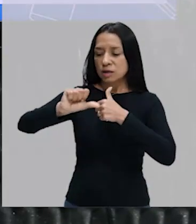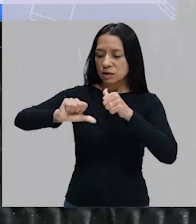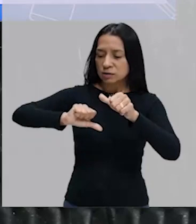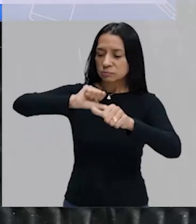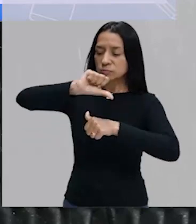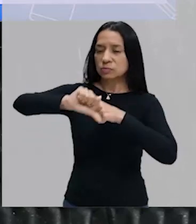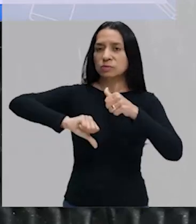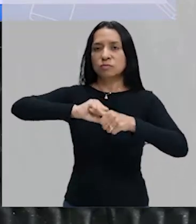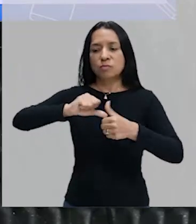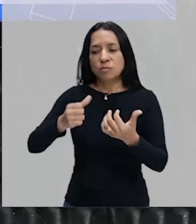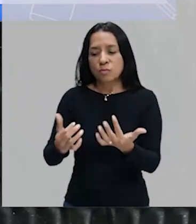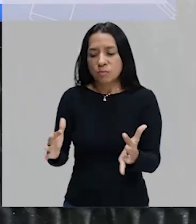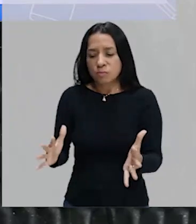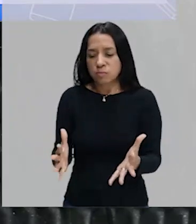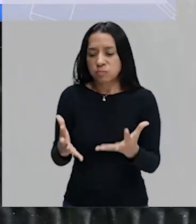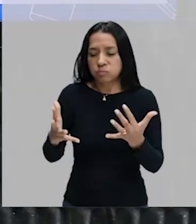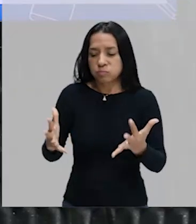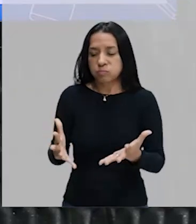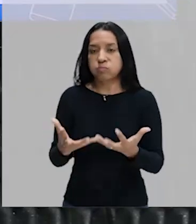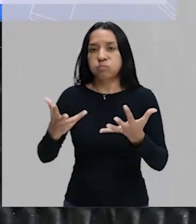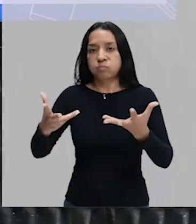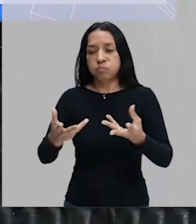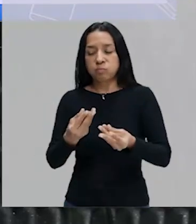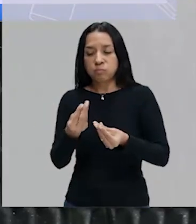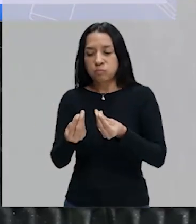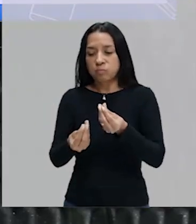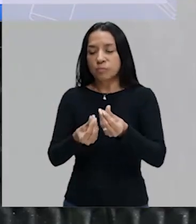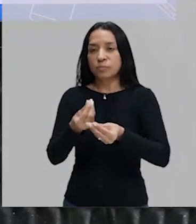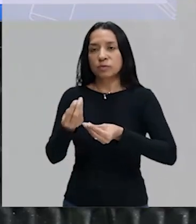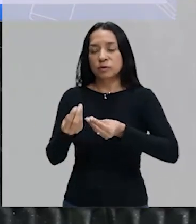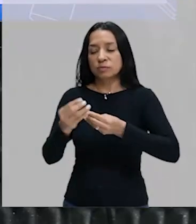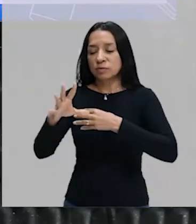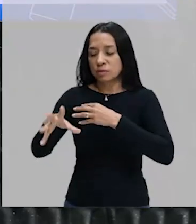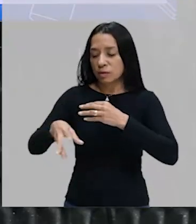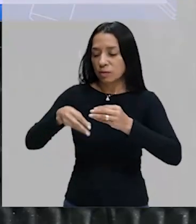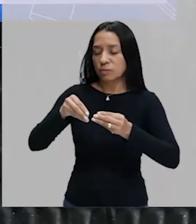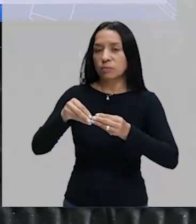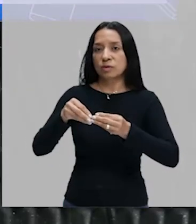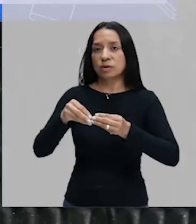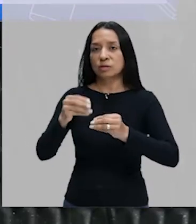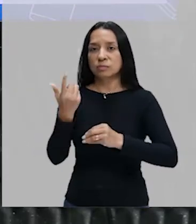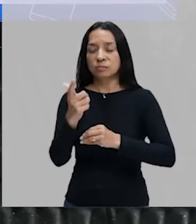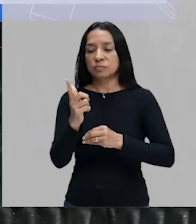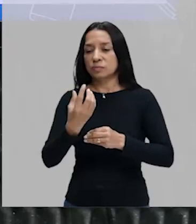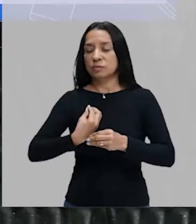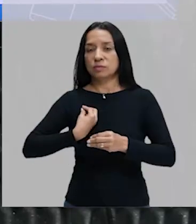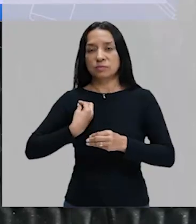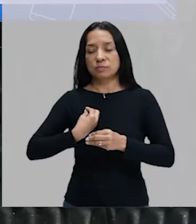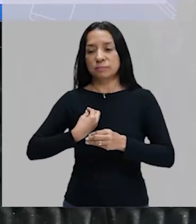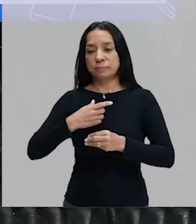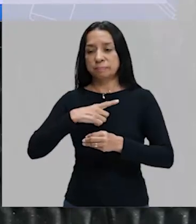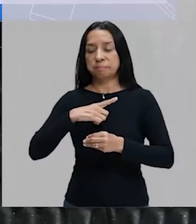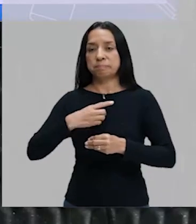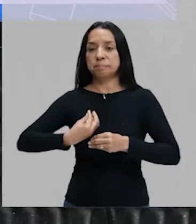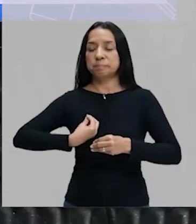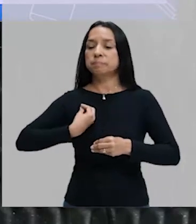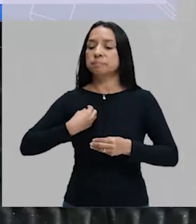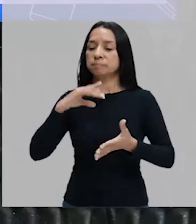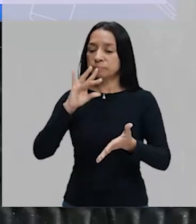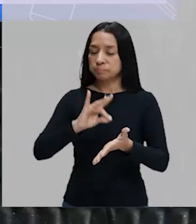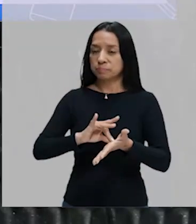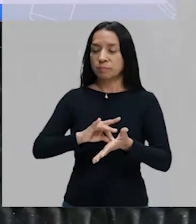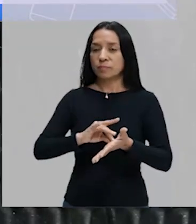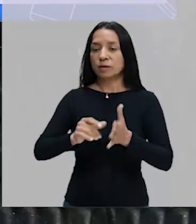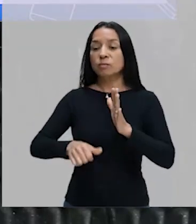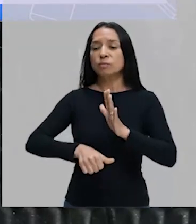né? Todos aqueles nutrientes acumulados, tá? Só que até então não existia vida. Para existir vida, o que